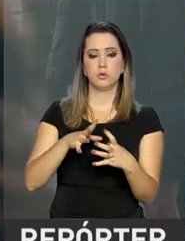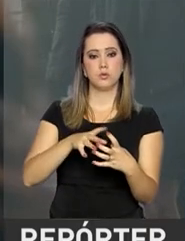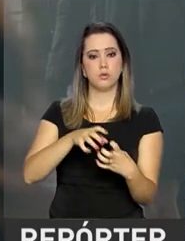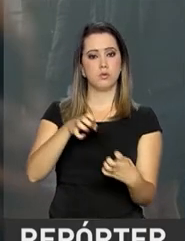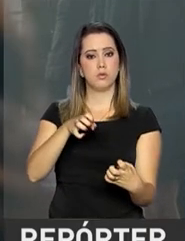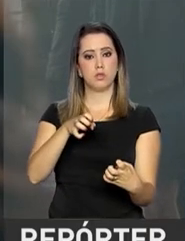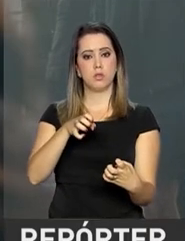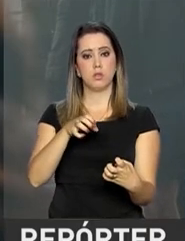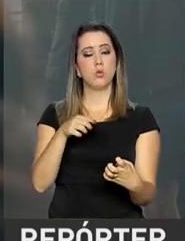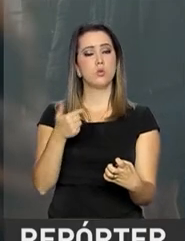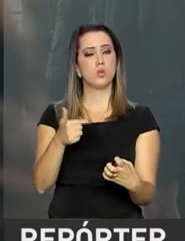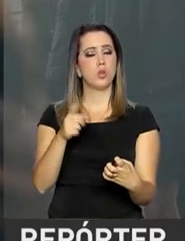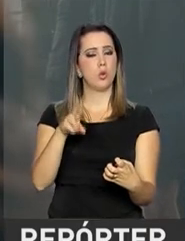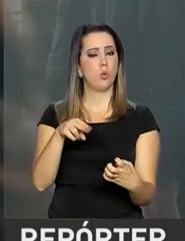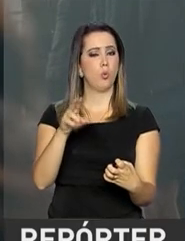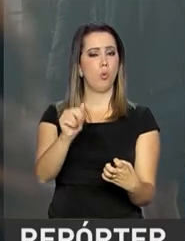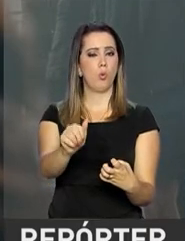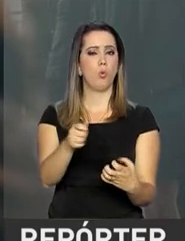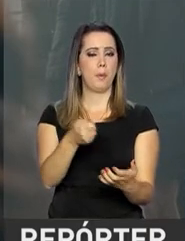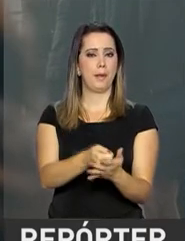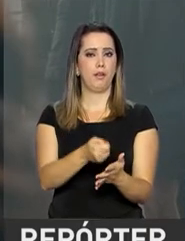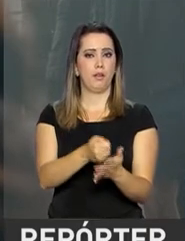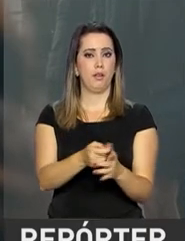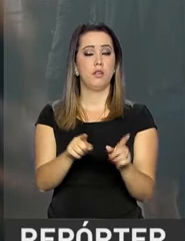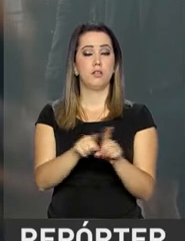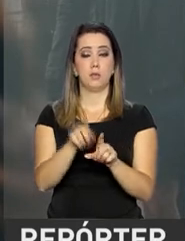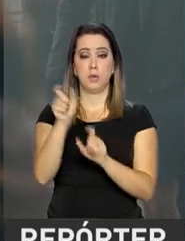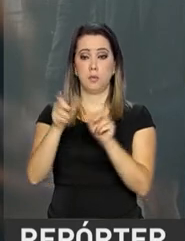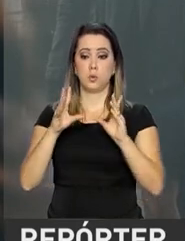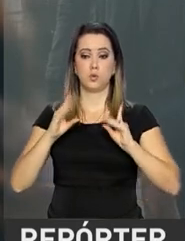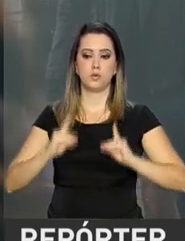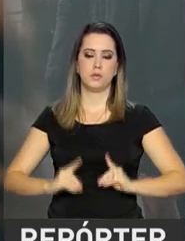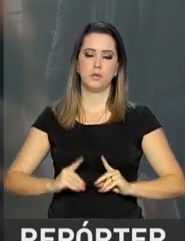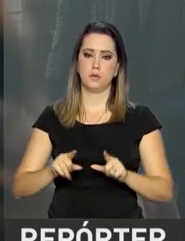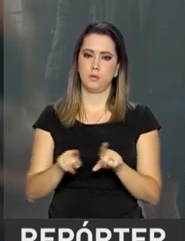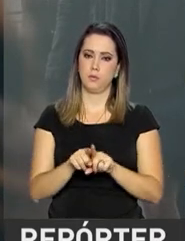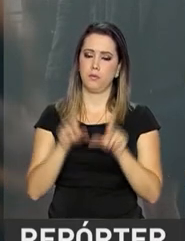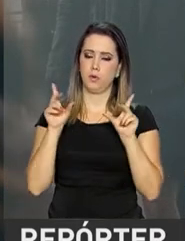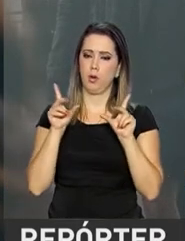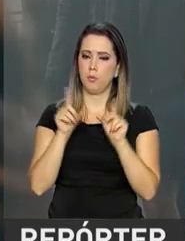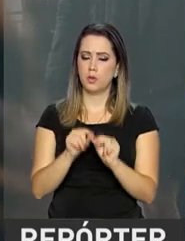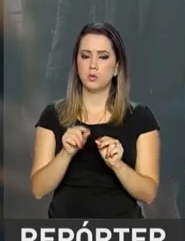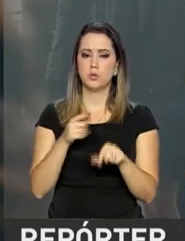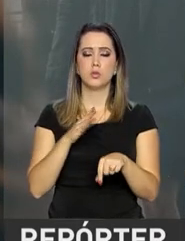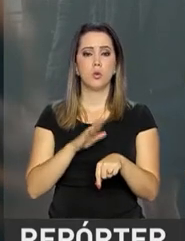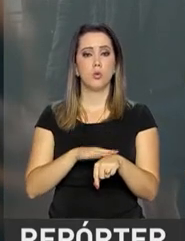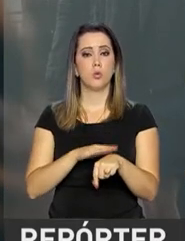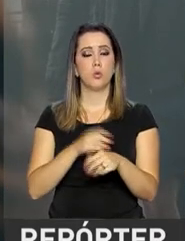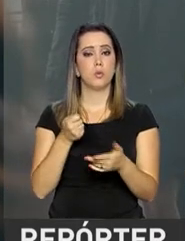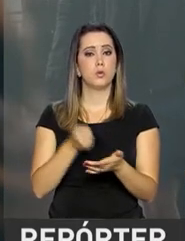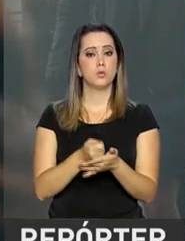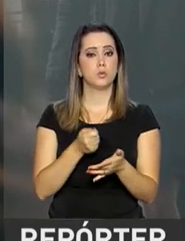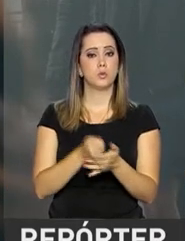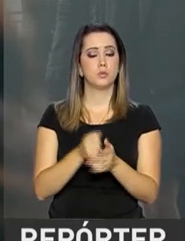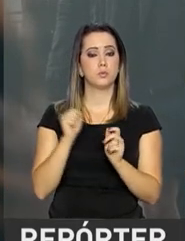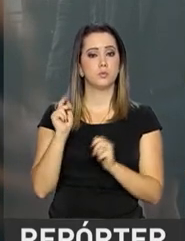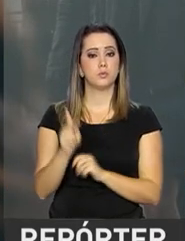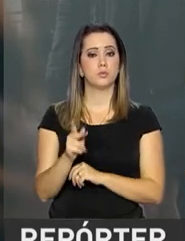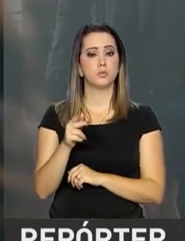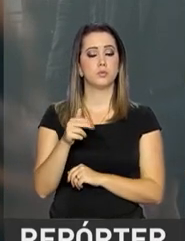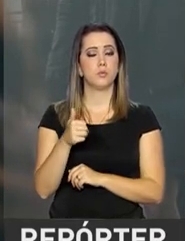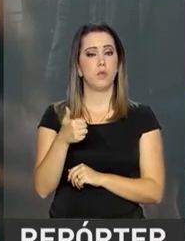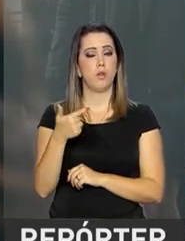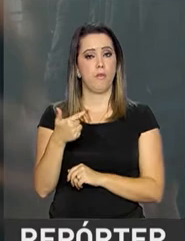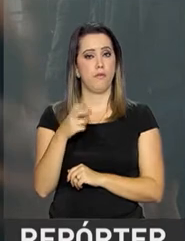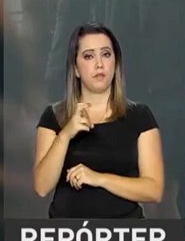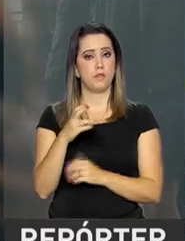que nunca contribuíram e pessoas com deficiência, e a diminuição do tempo mínimo de contribuição para aposentadoria de 25